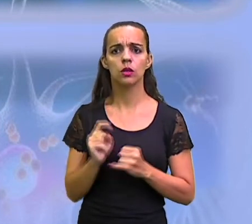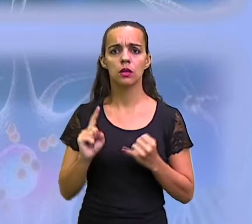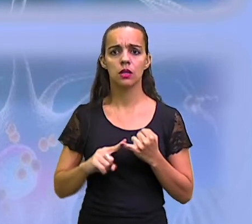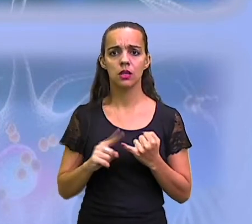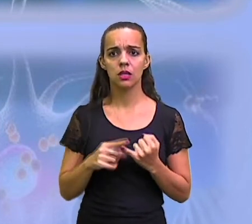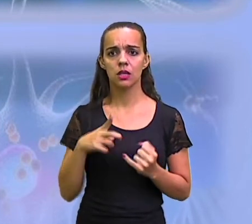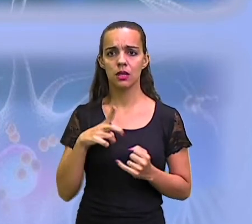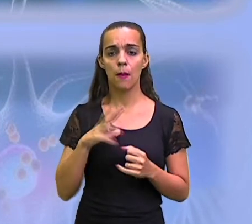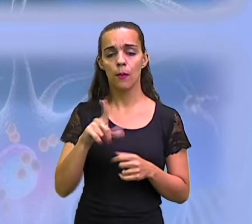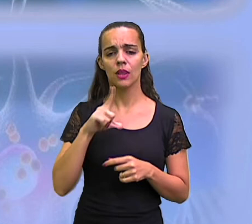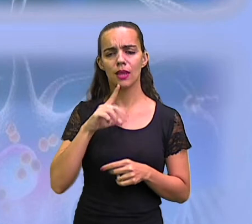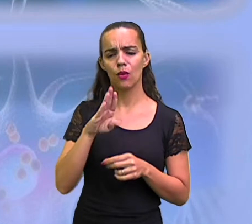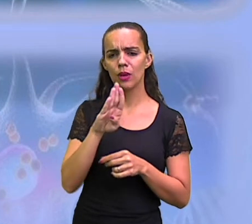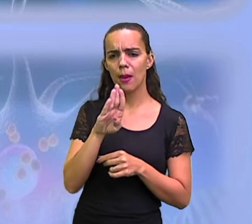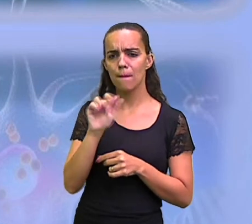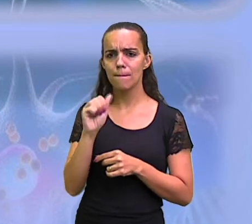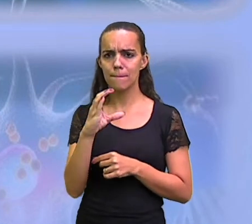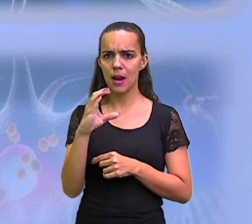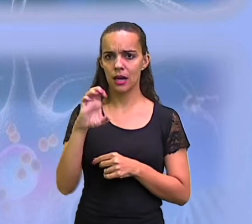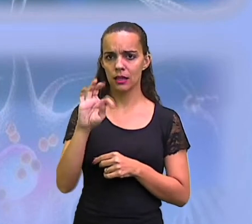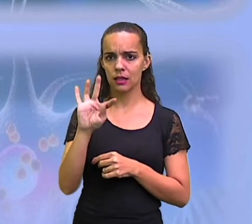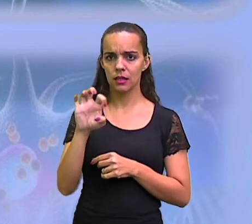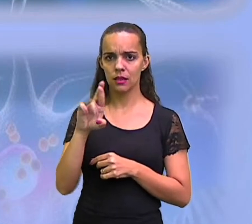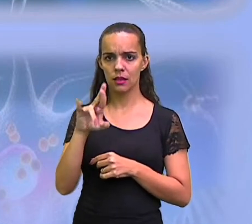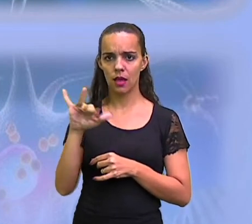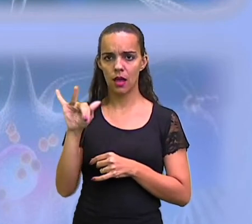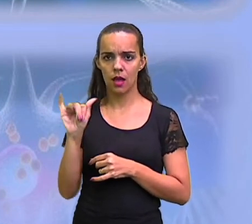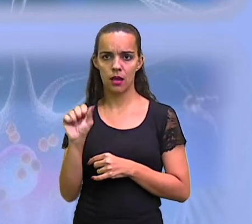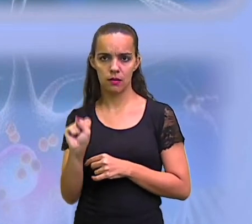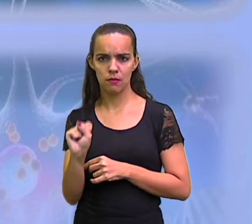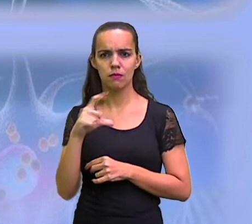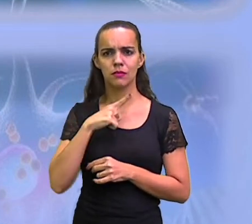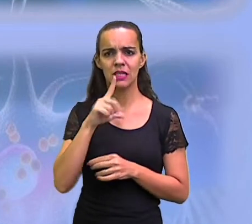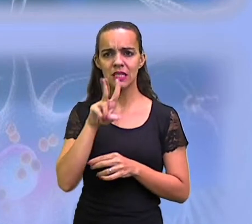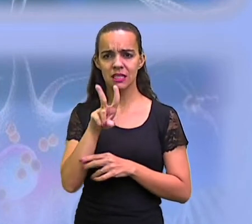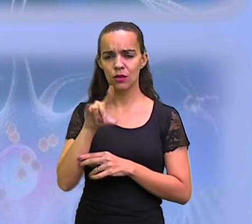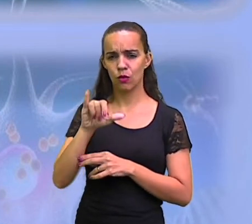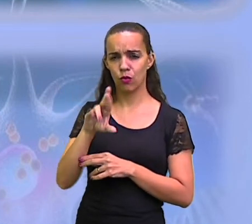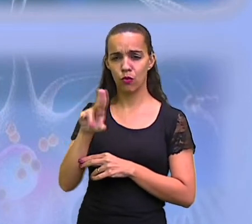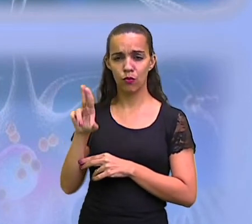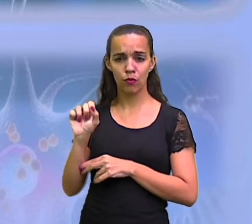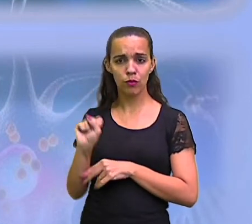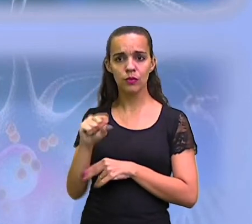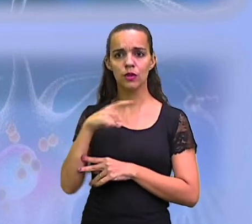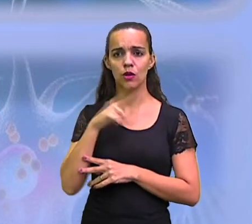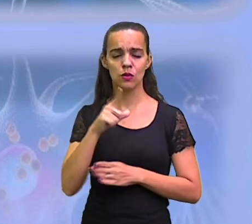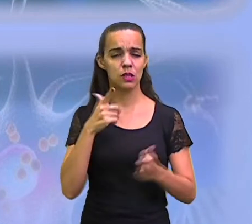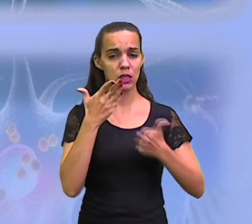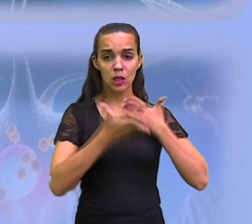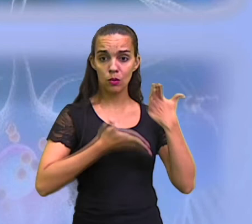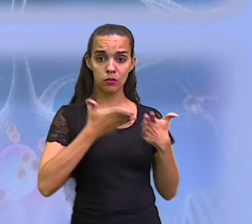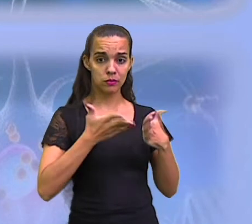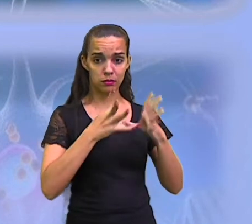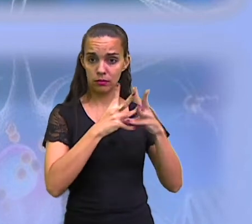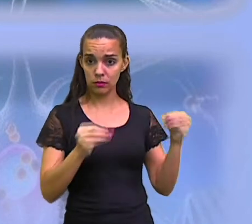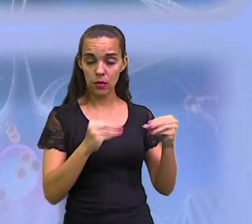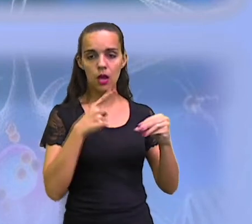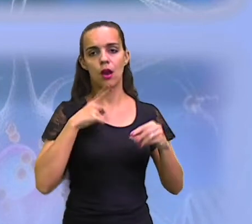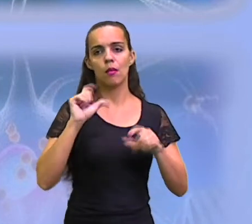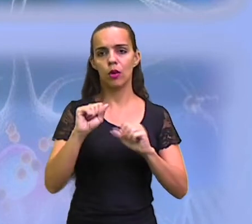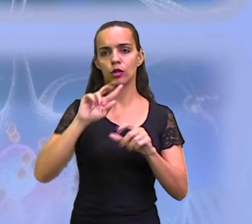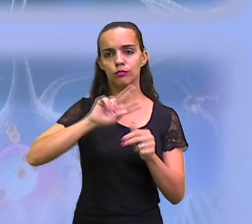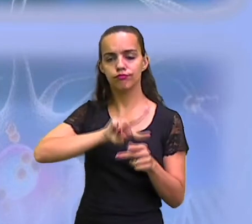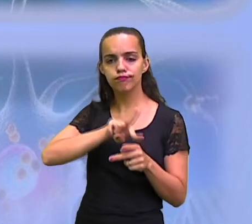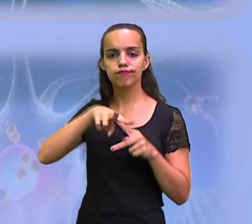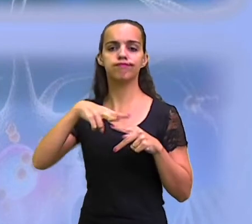por bactérias. Percebe o quanto os vírus e bactérias estão presentes ao nosso redor? O quanto